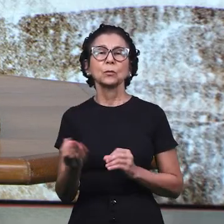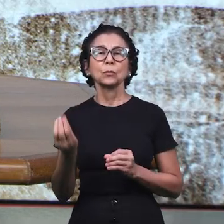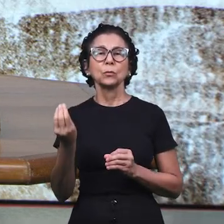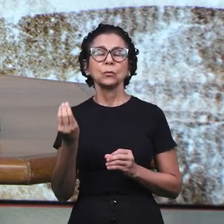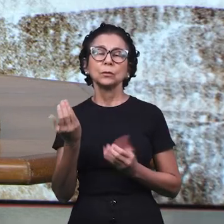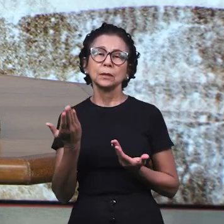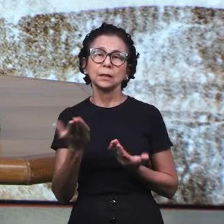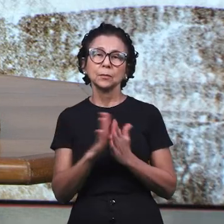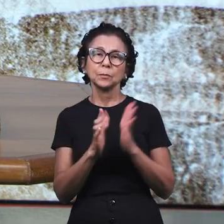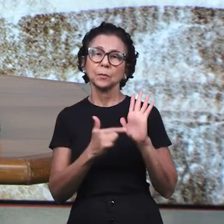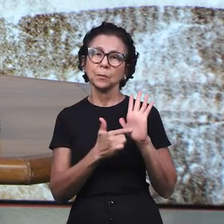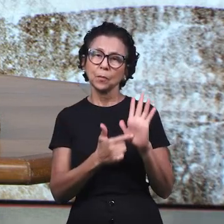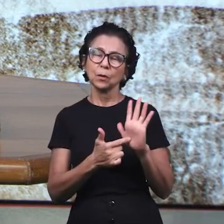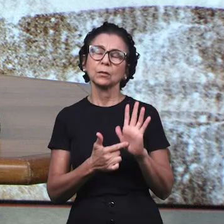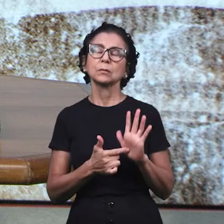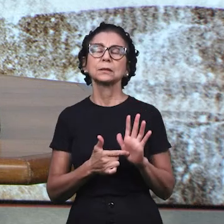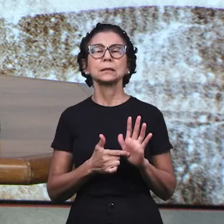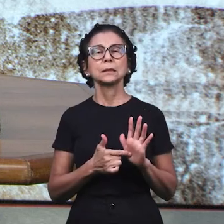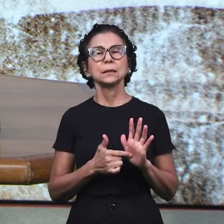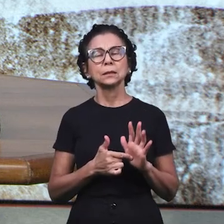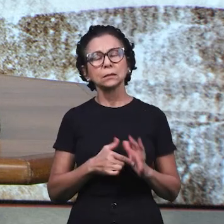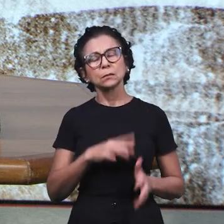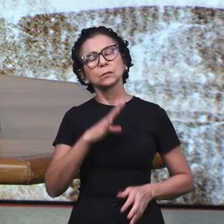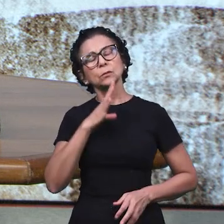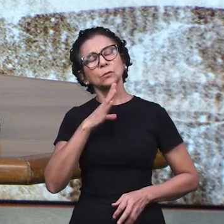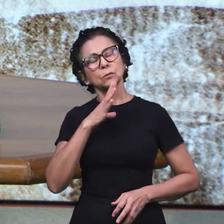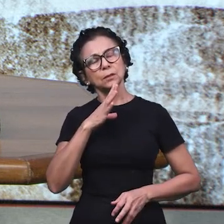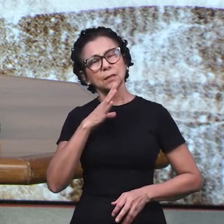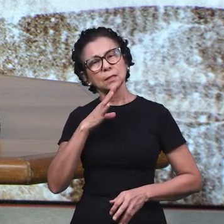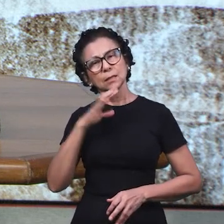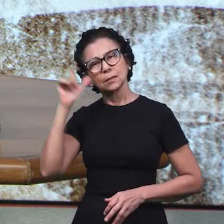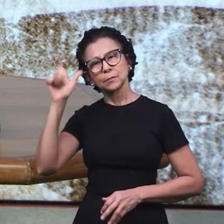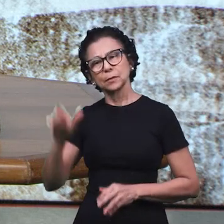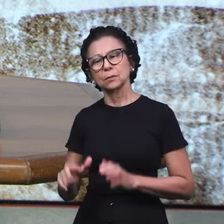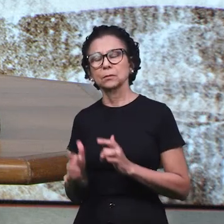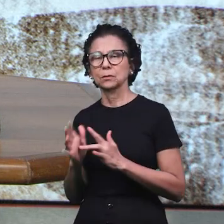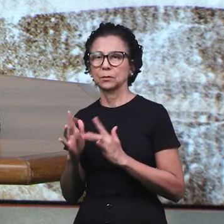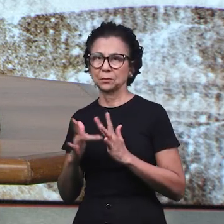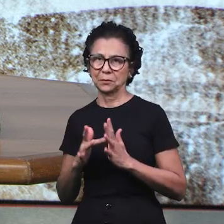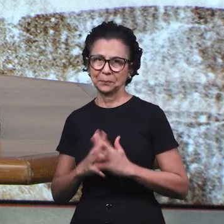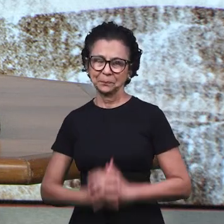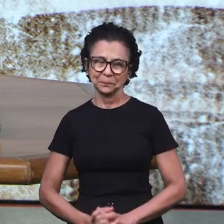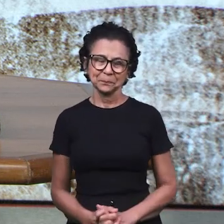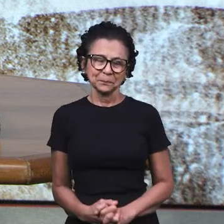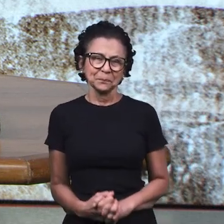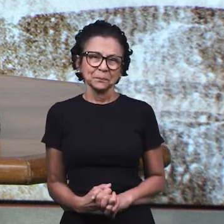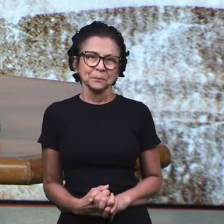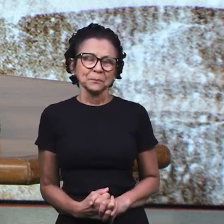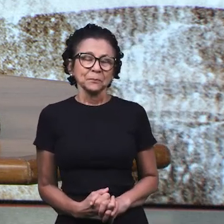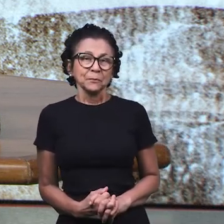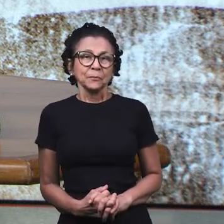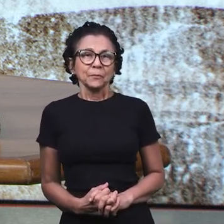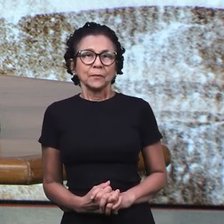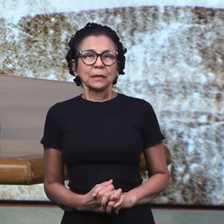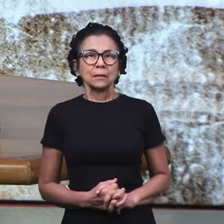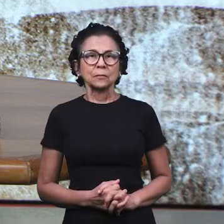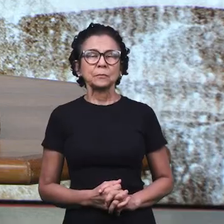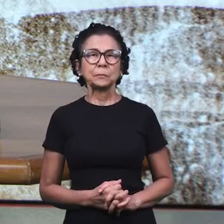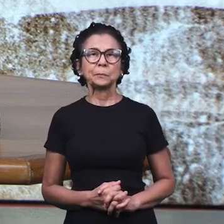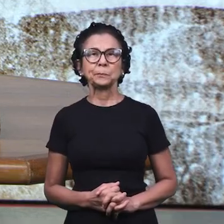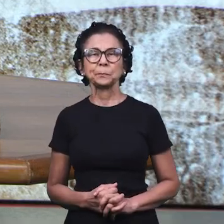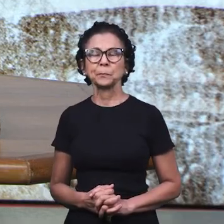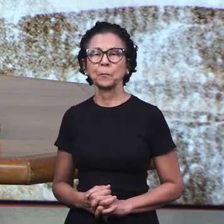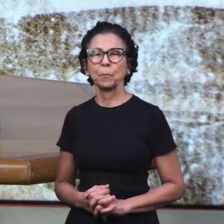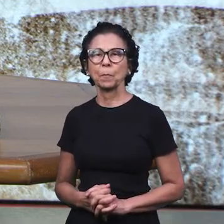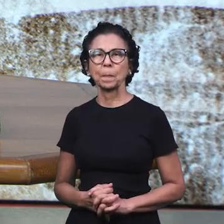palavra tudo para que nós conheçamos e prossigamos em conhecer ao Senhor Jesus. Na nossa leitura sequencial, nós